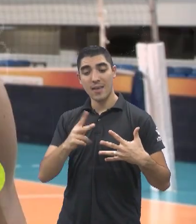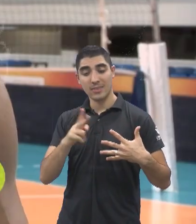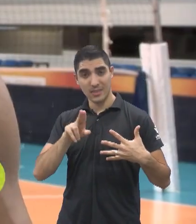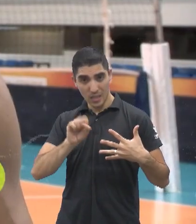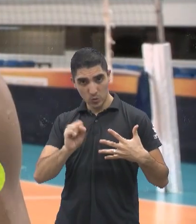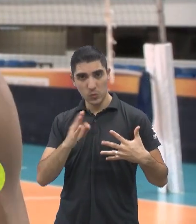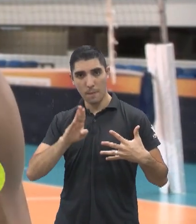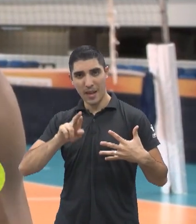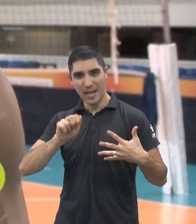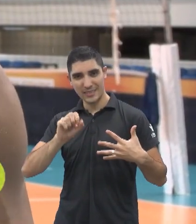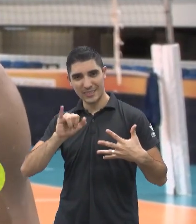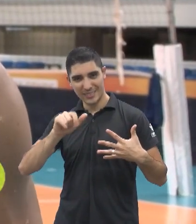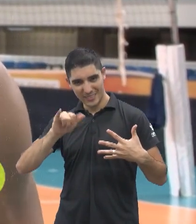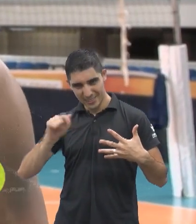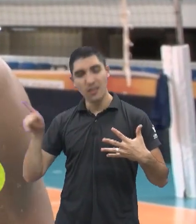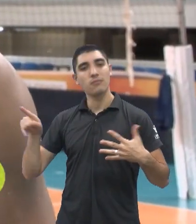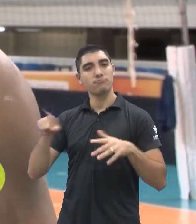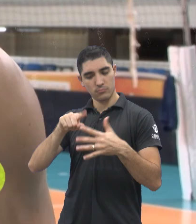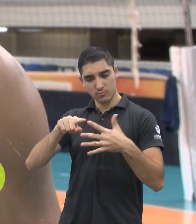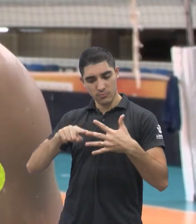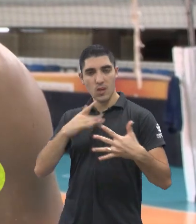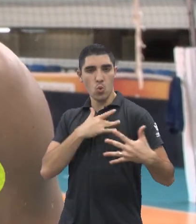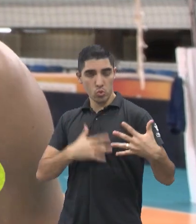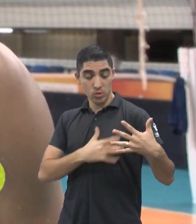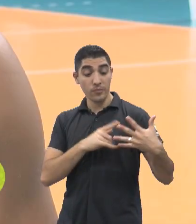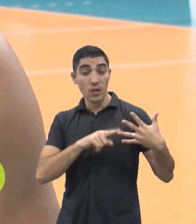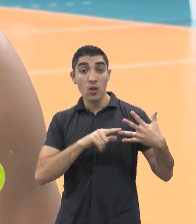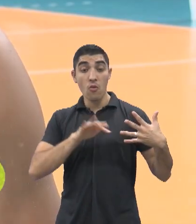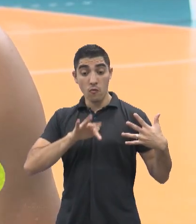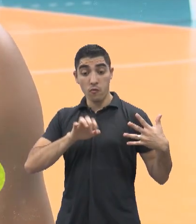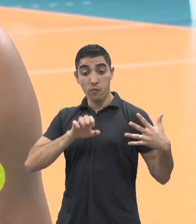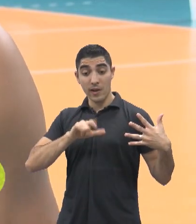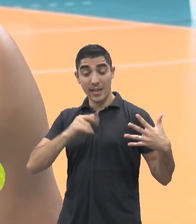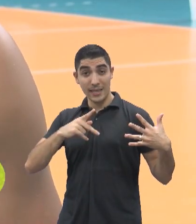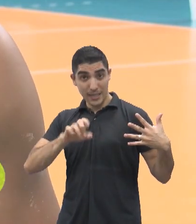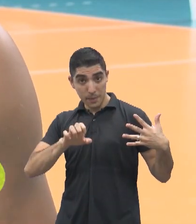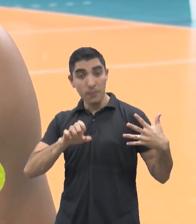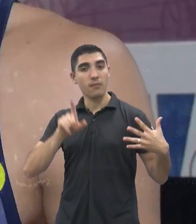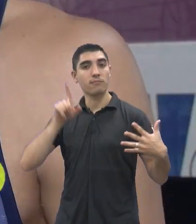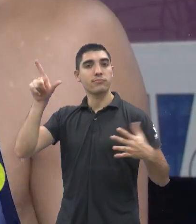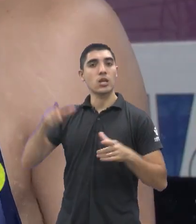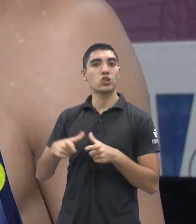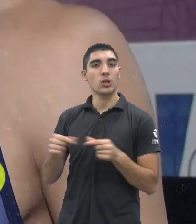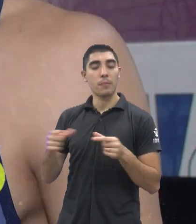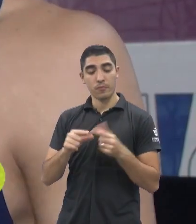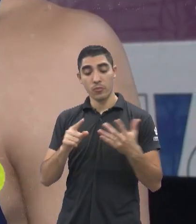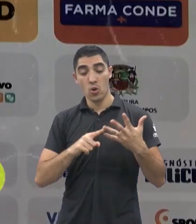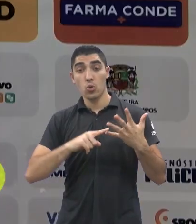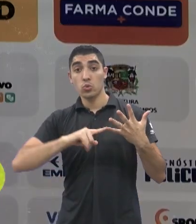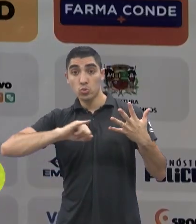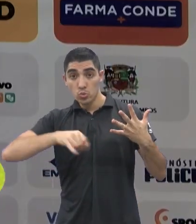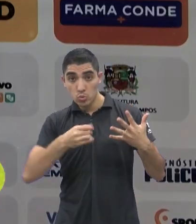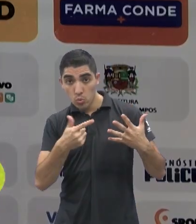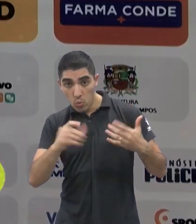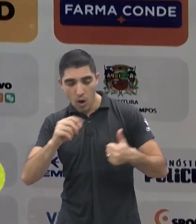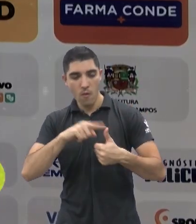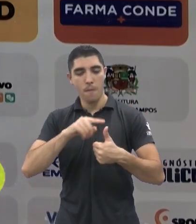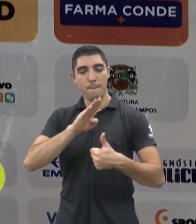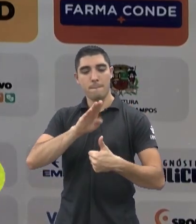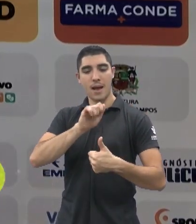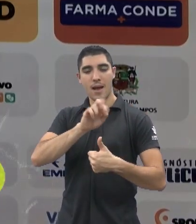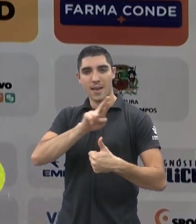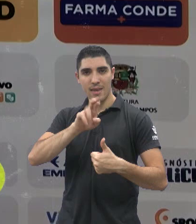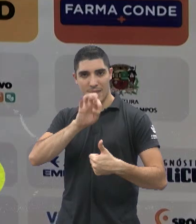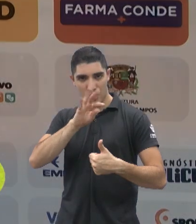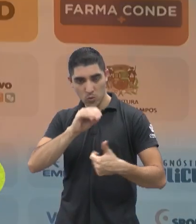Cruzeiro, e o oposto Felipe Roque foi jogar no Japão. Além deles, João Franck, Barreto e Ademar não tiveram